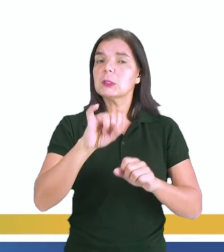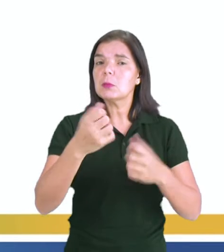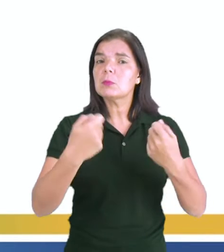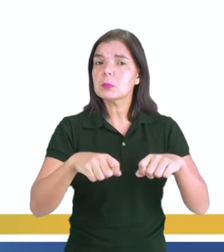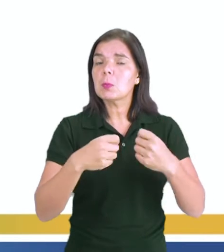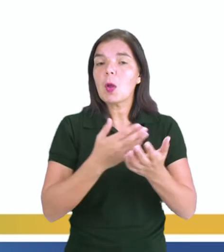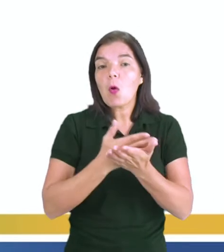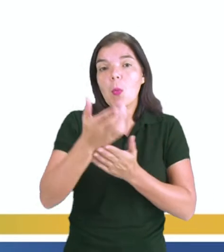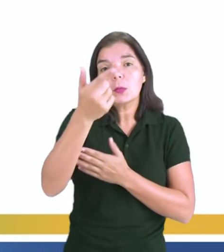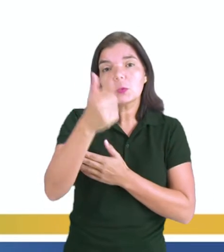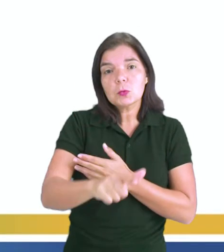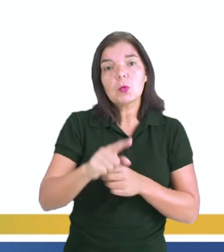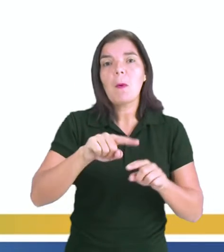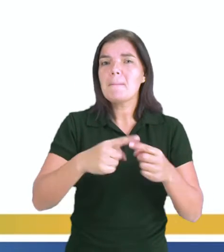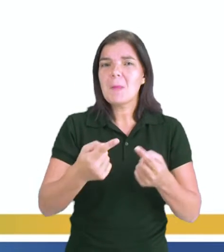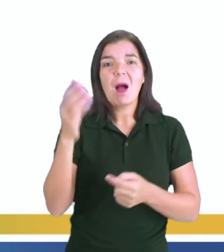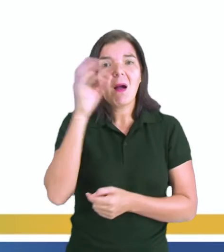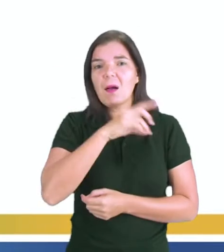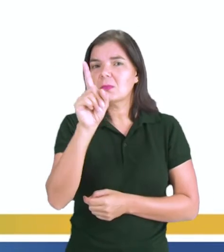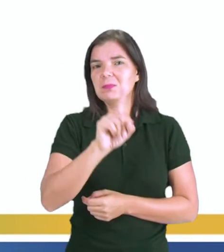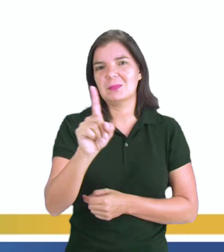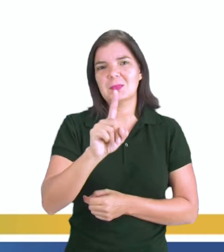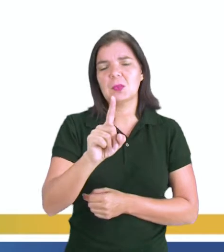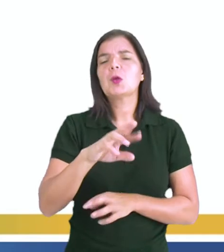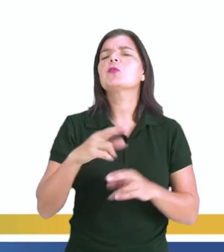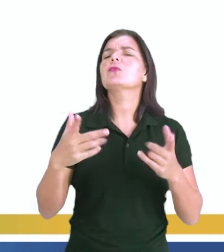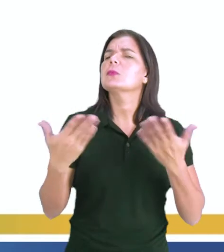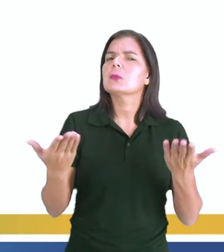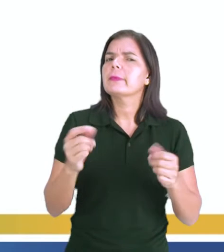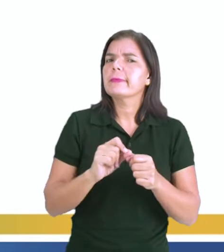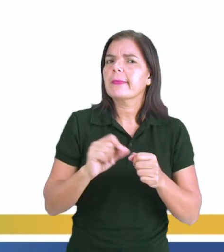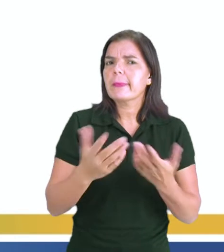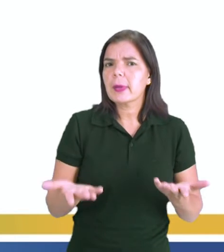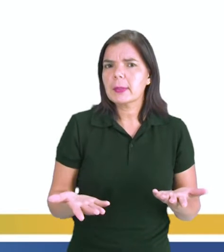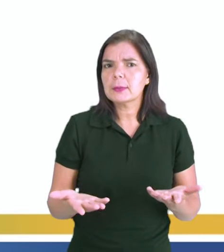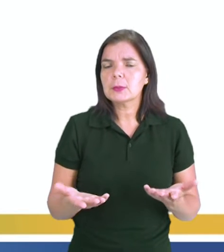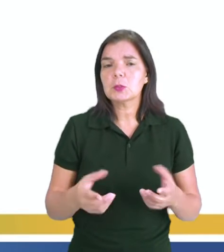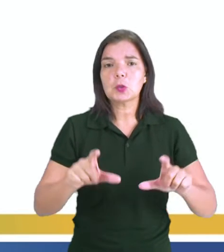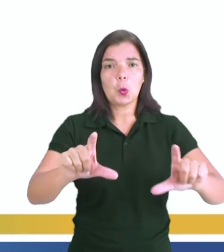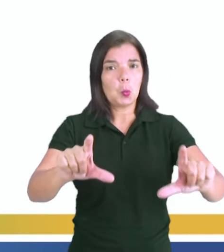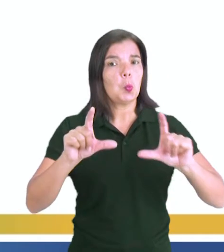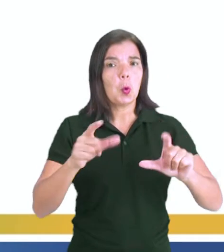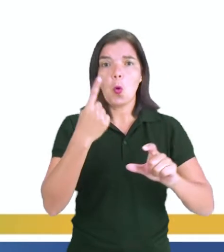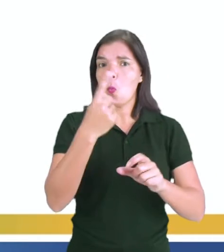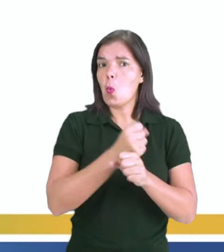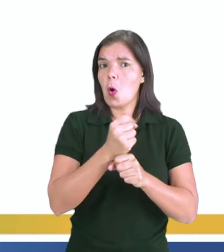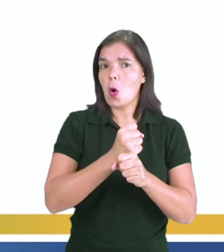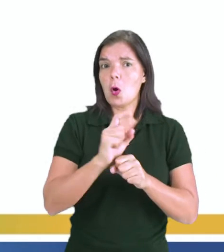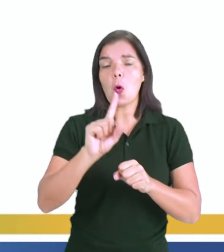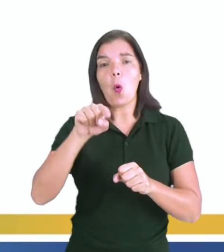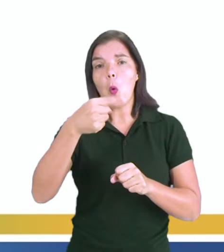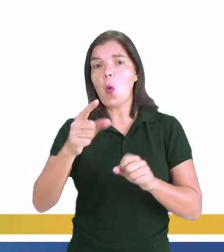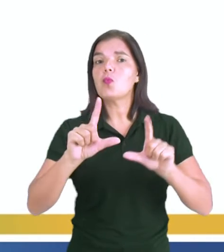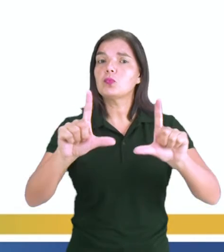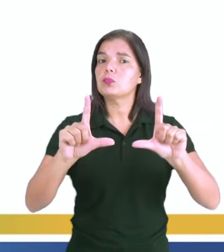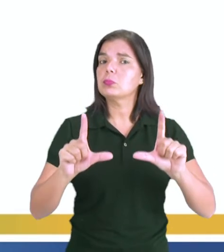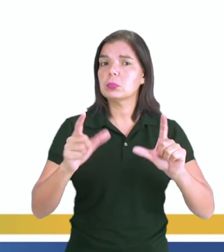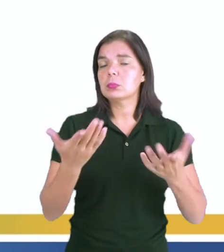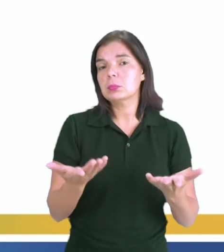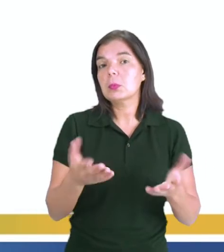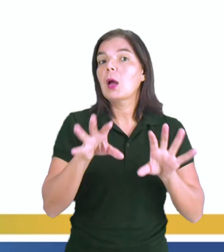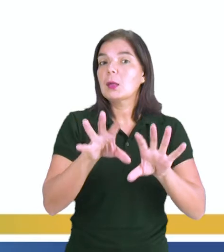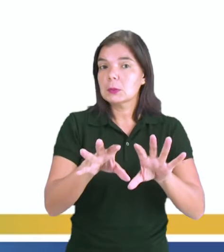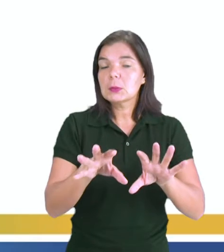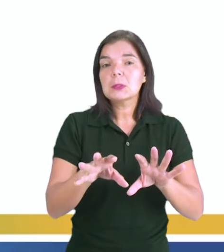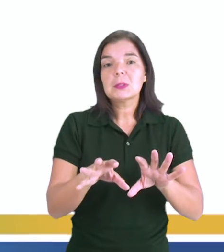necessário, comece de novo. Não há pressa. Que diferença faz receber o diploma 1 ano antes e 1 ano depois?